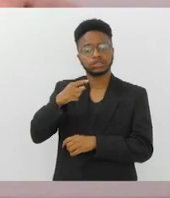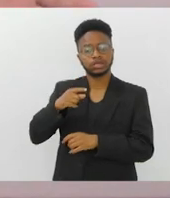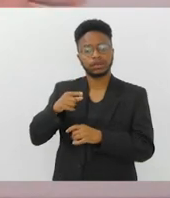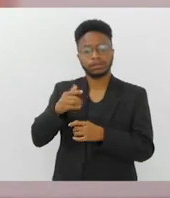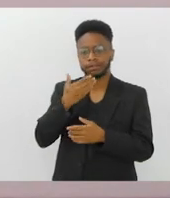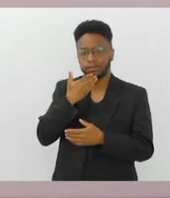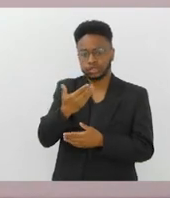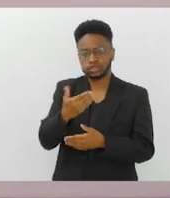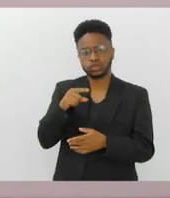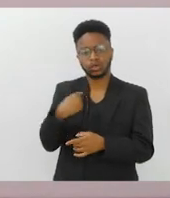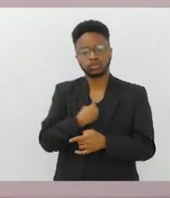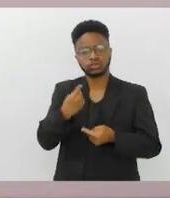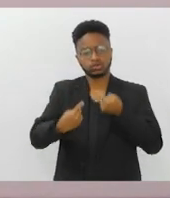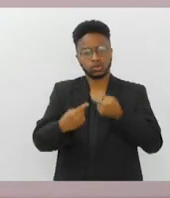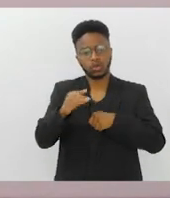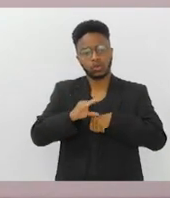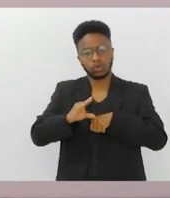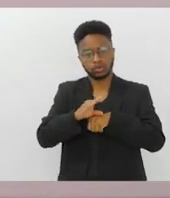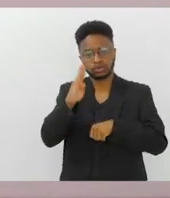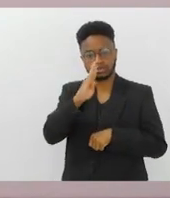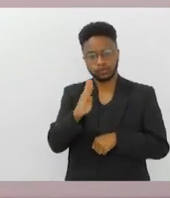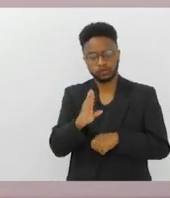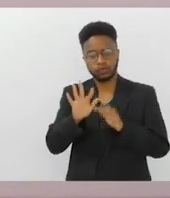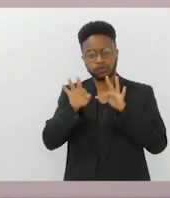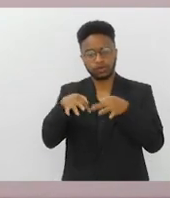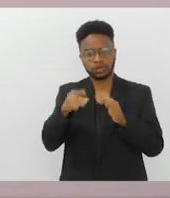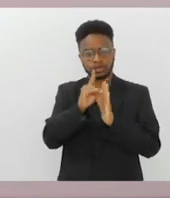a Constituição brasileira no final da década de 80,